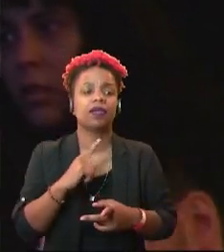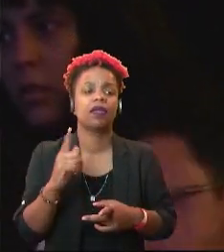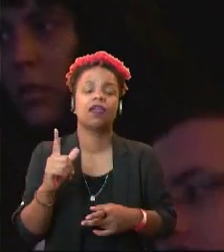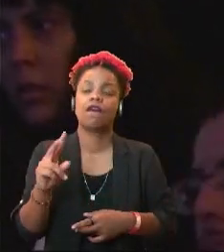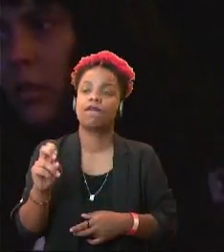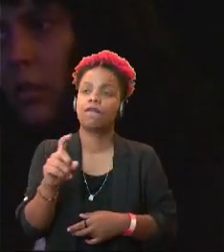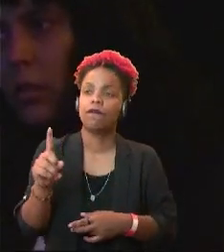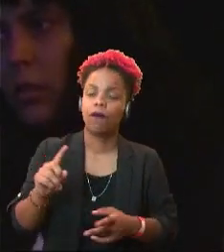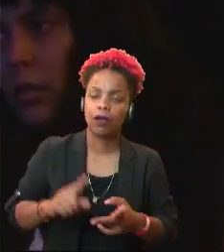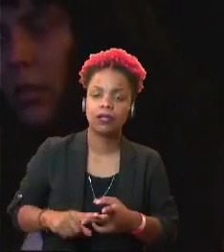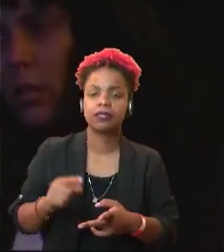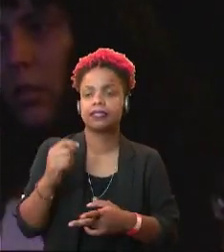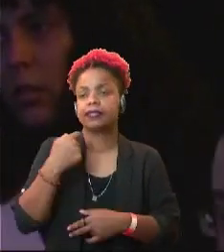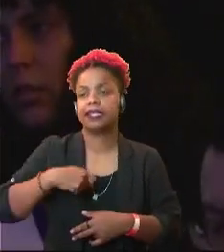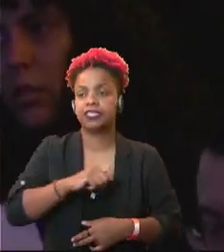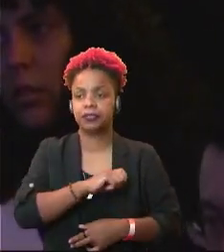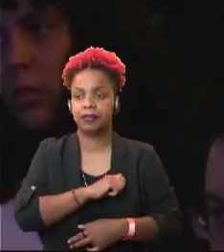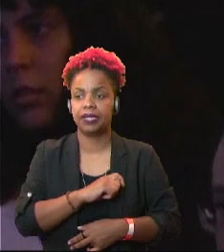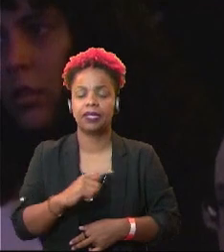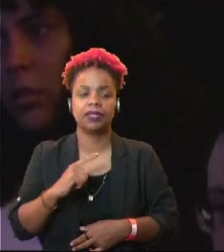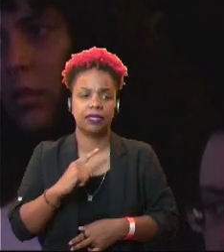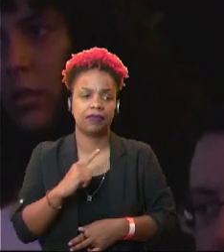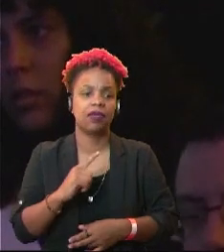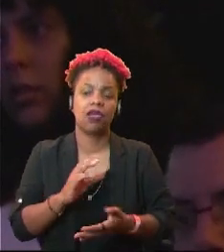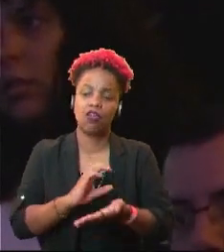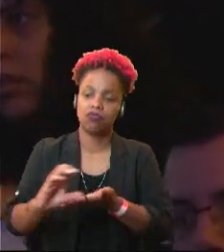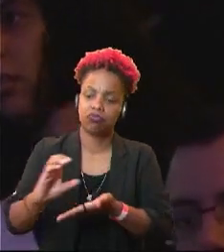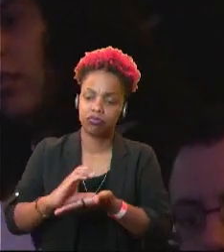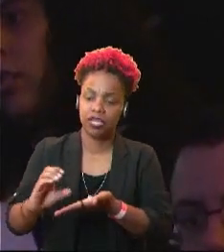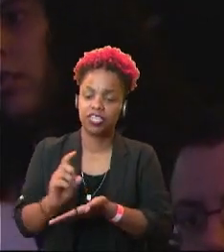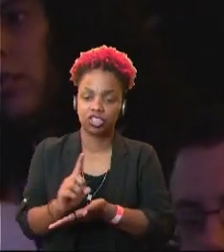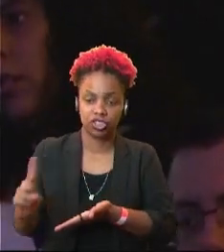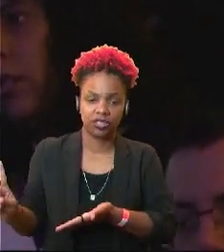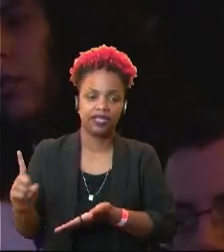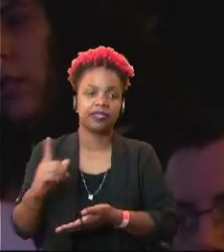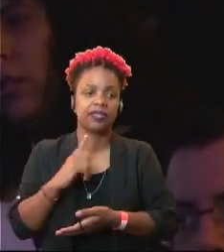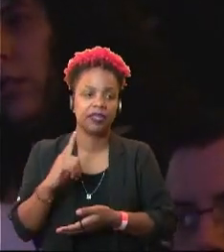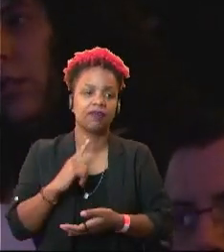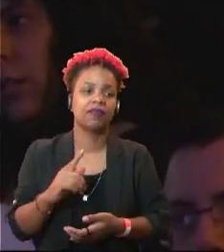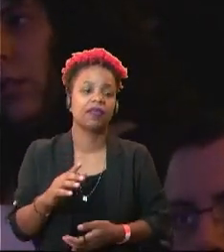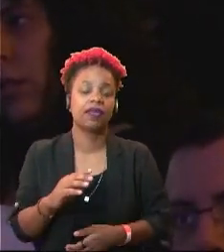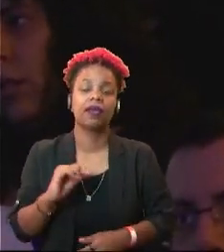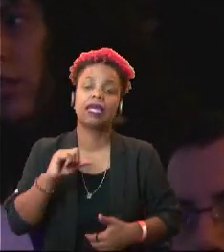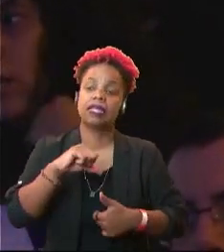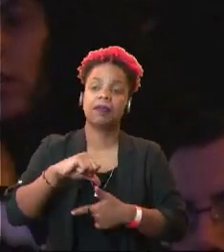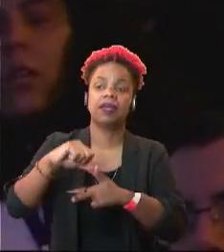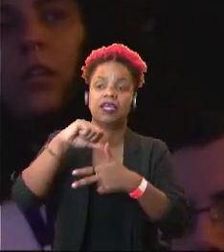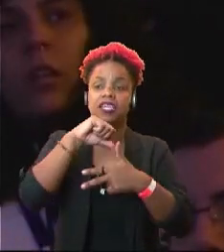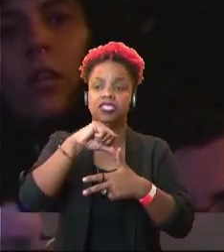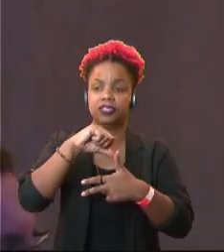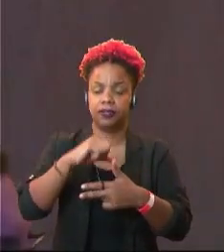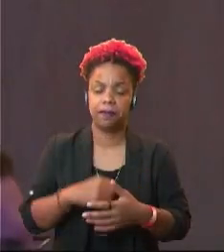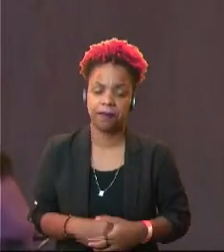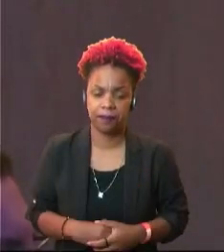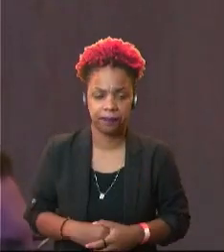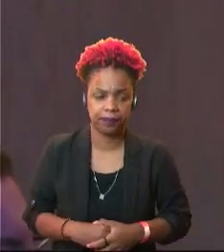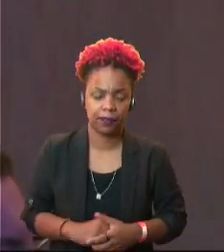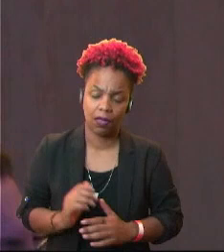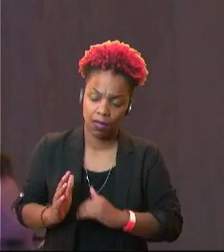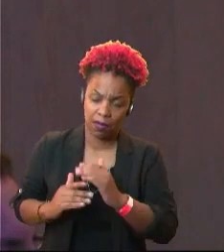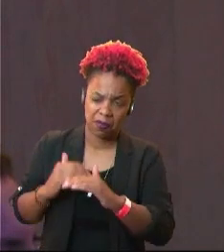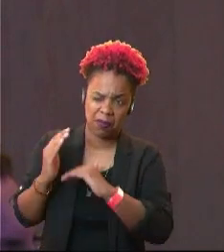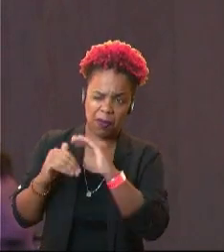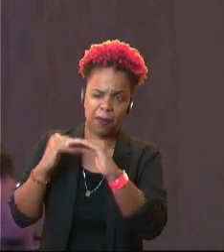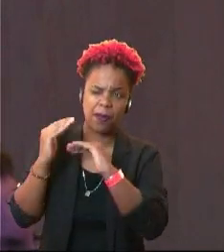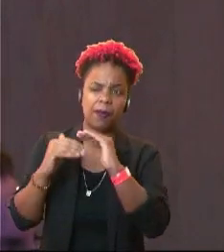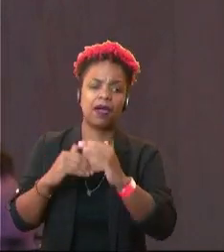na Espanha, o financiamento de extrema-direita por parte da Atlas Network, da Rede Liberal na América Latina, e todo um processo